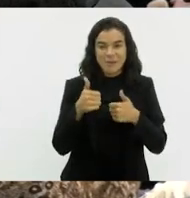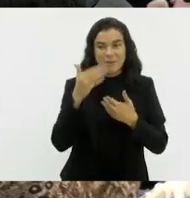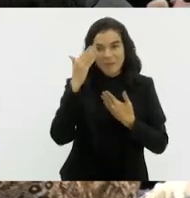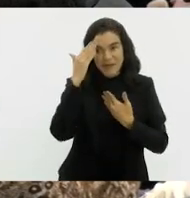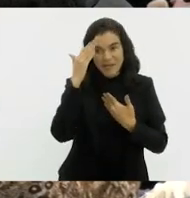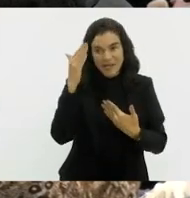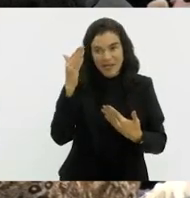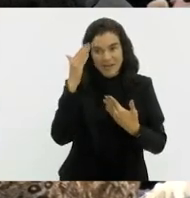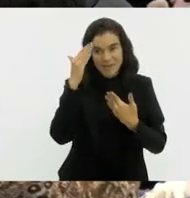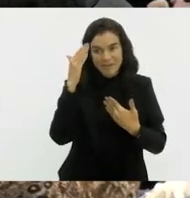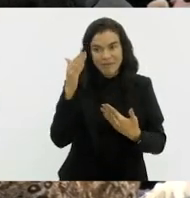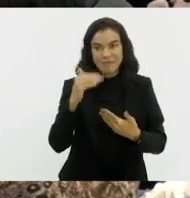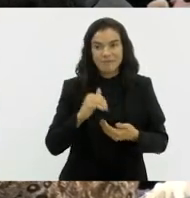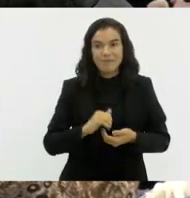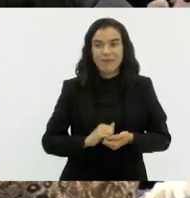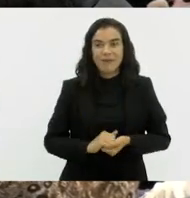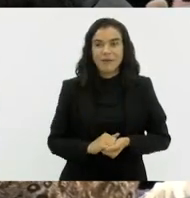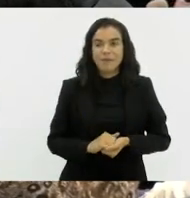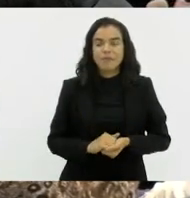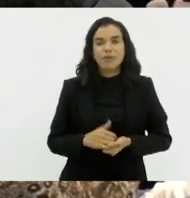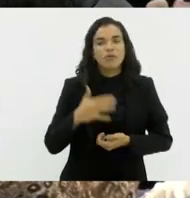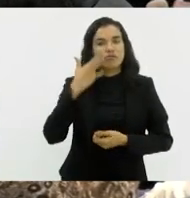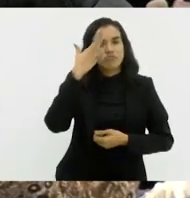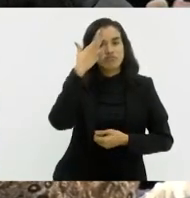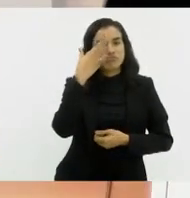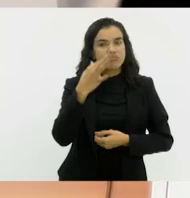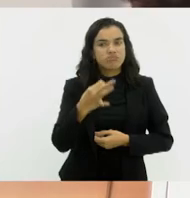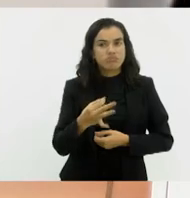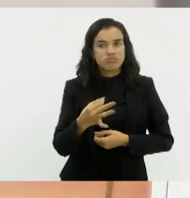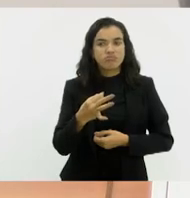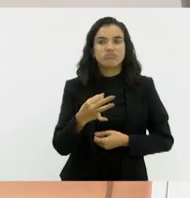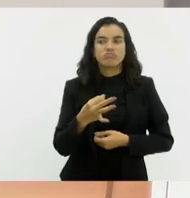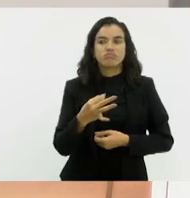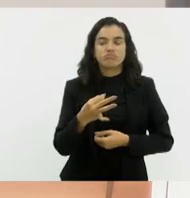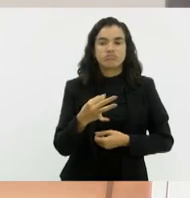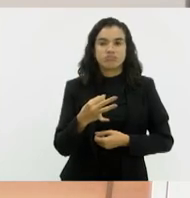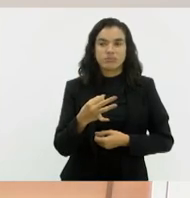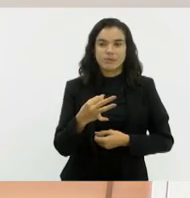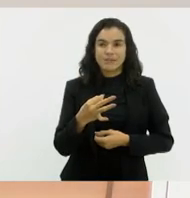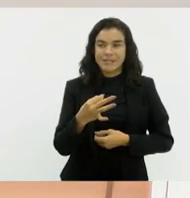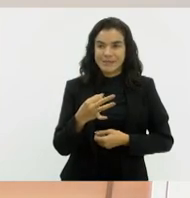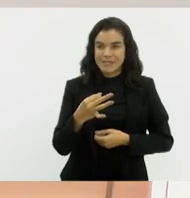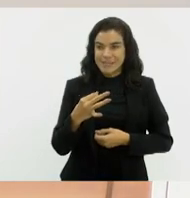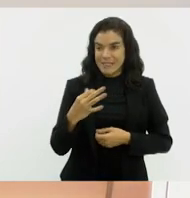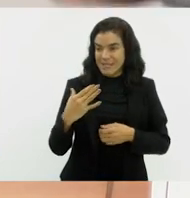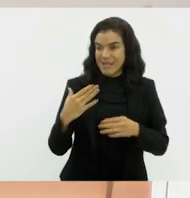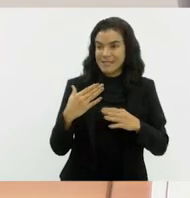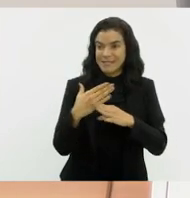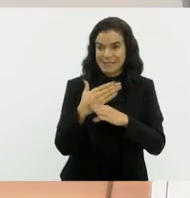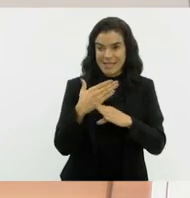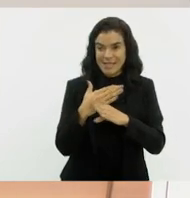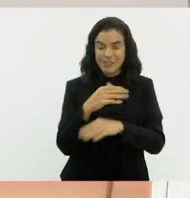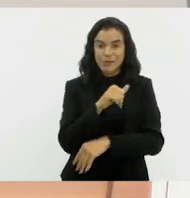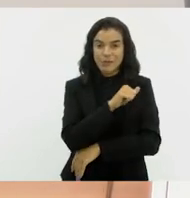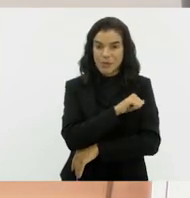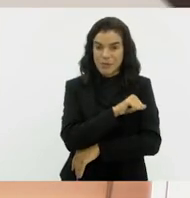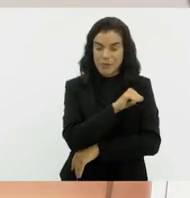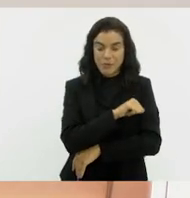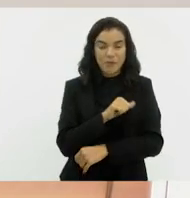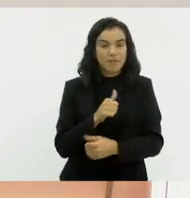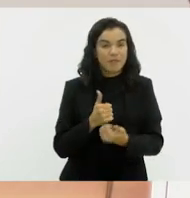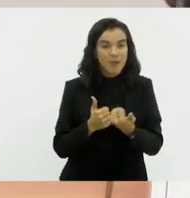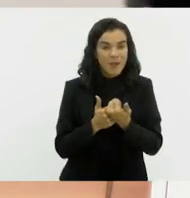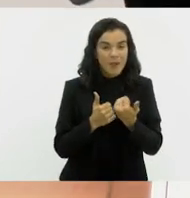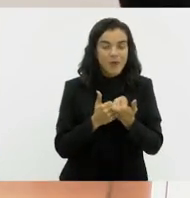Obrigado, obrigada. E tenho certeza que lá na cidade, na nossa cidade aqui do Rio de Janeiro, a contribuição do